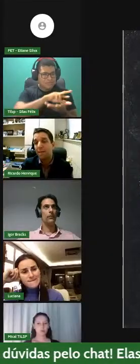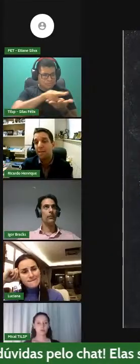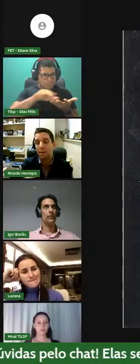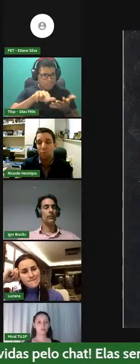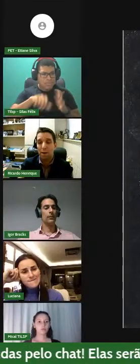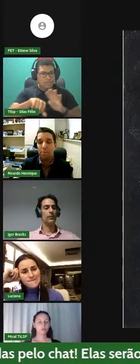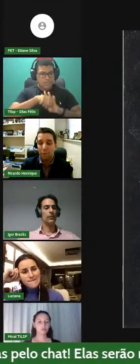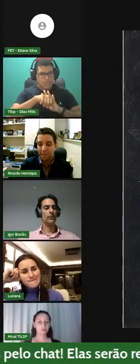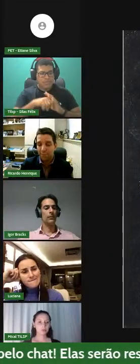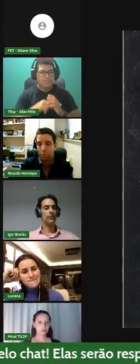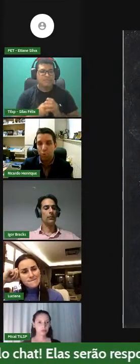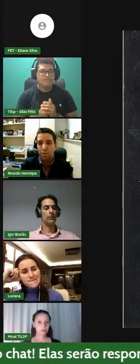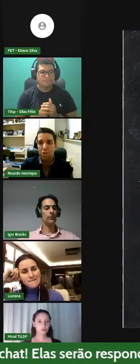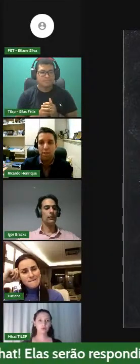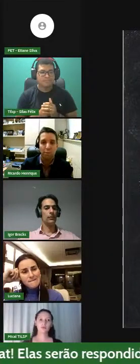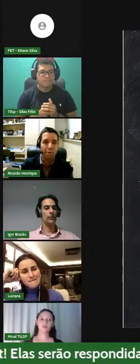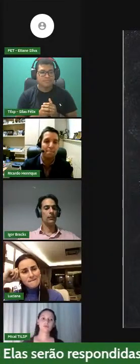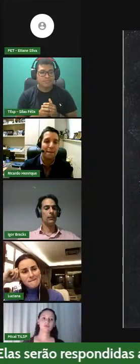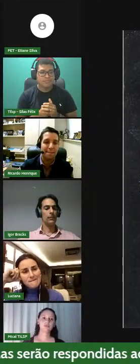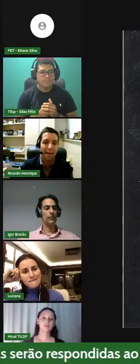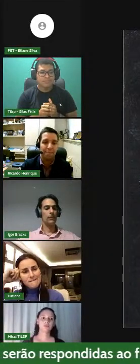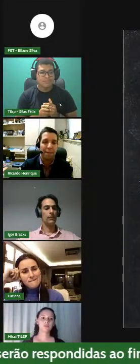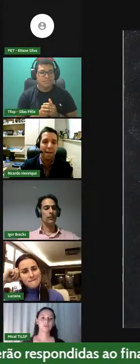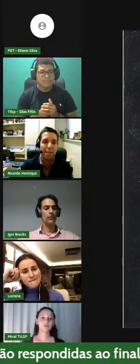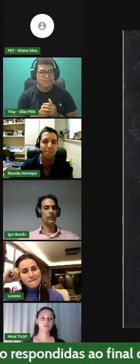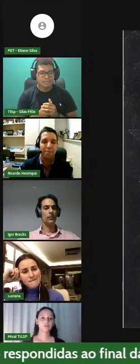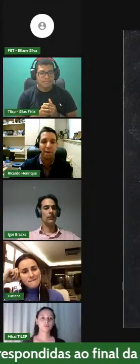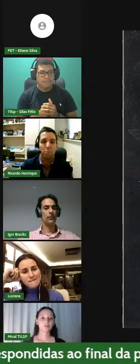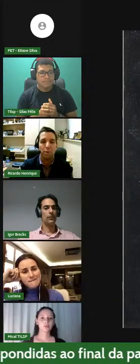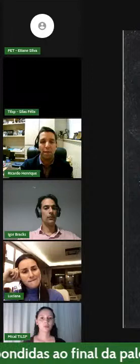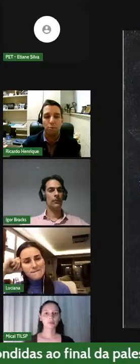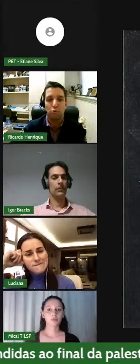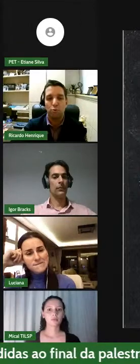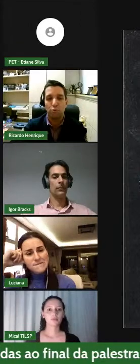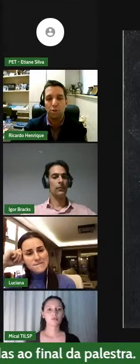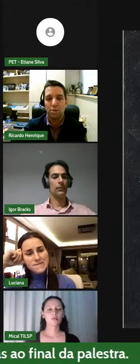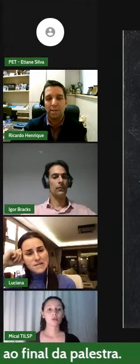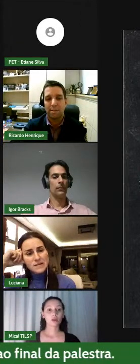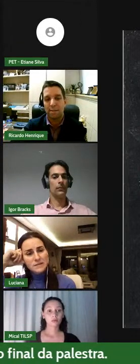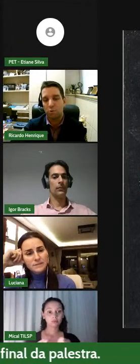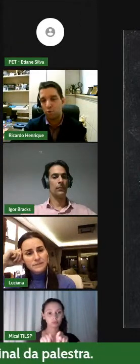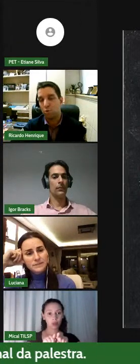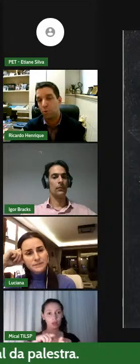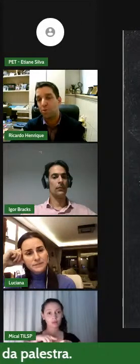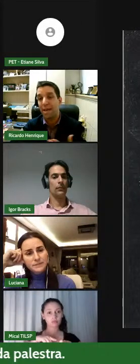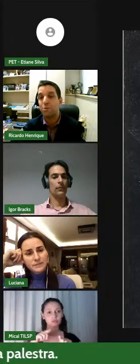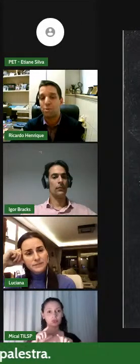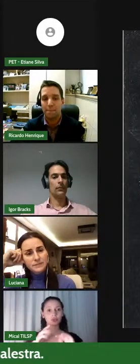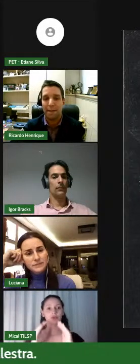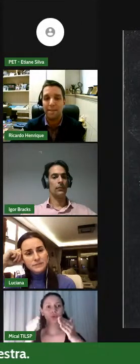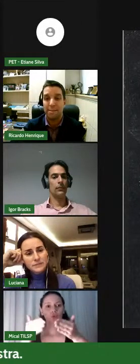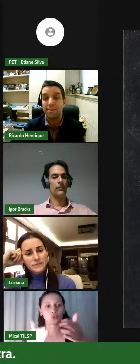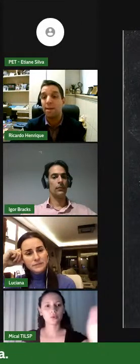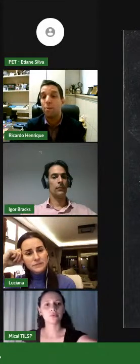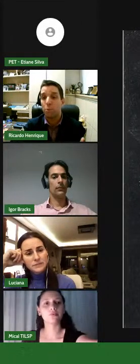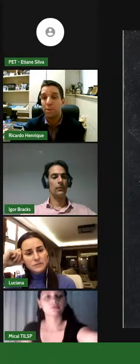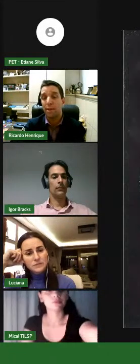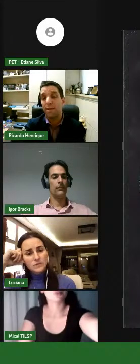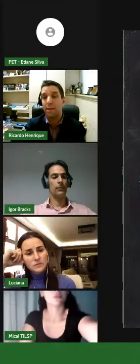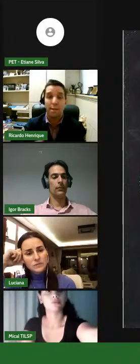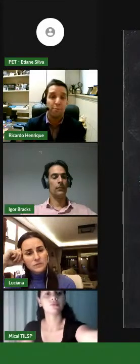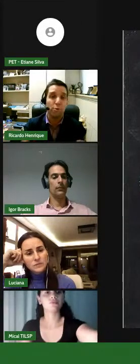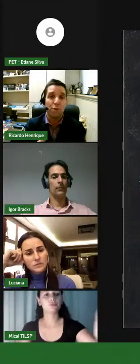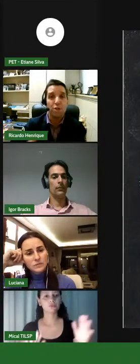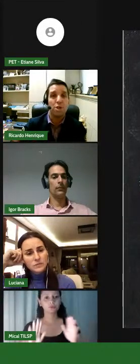Temos ainda o campo ali da infortunística, que eu vou até passar aqui para falar um pouquinho junto disso, das questões dos processos trabalhistas,